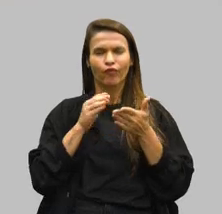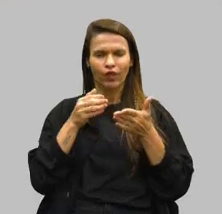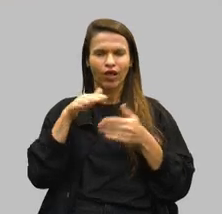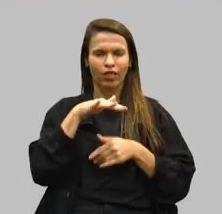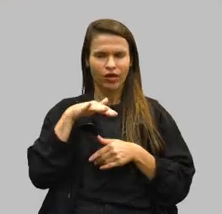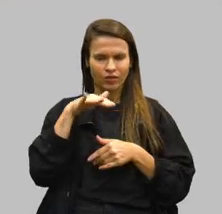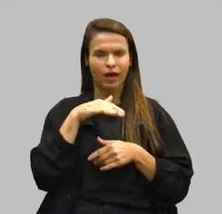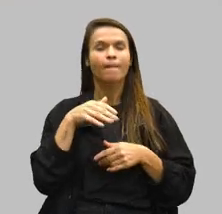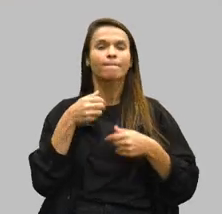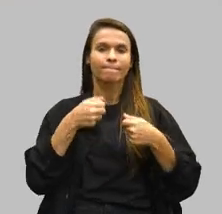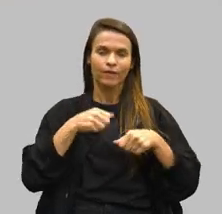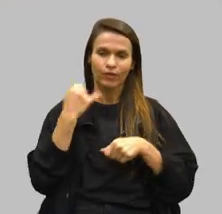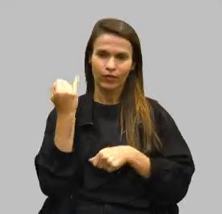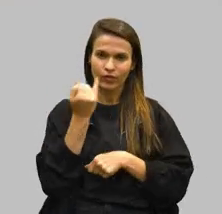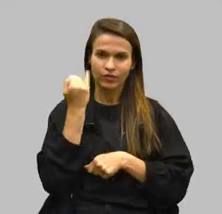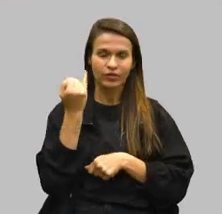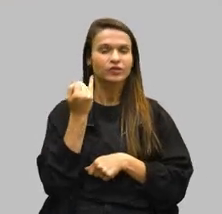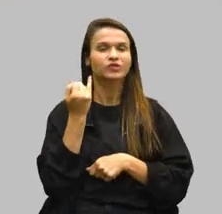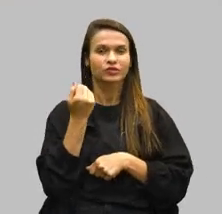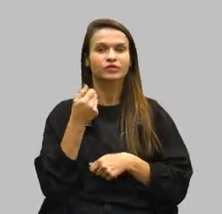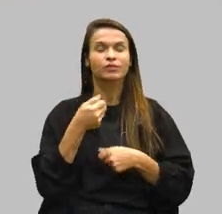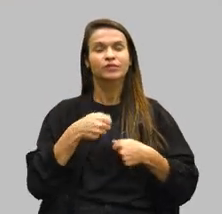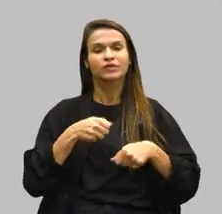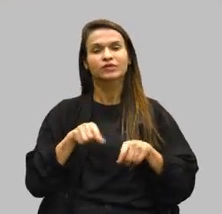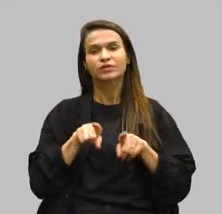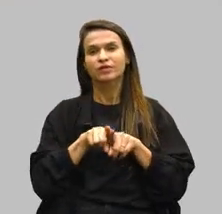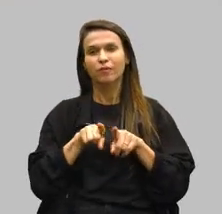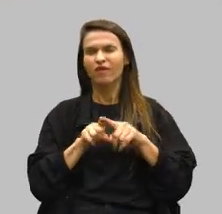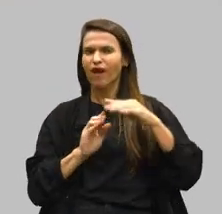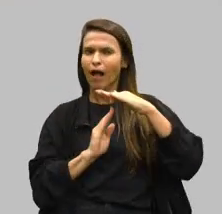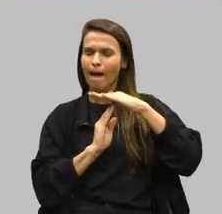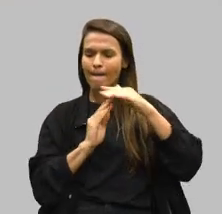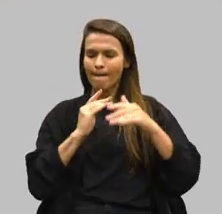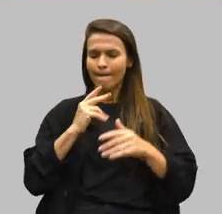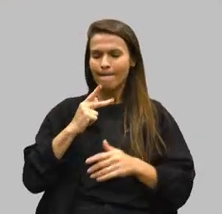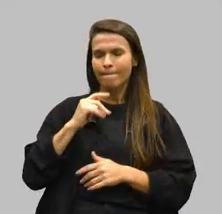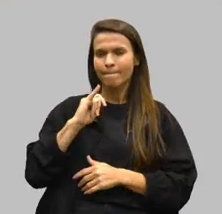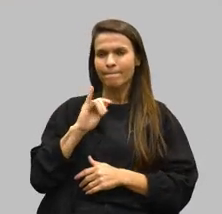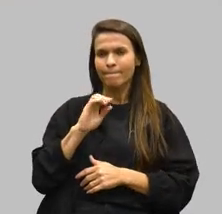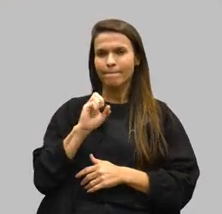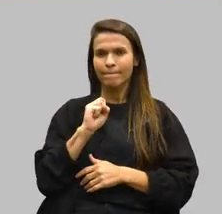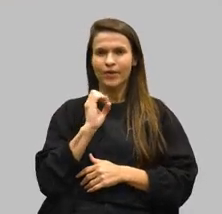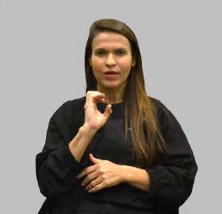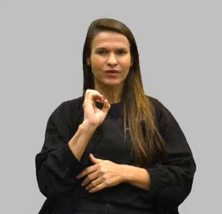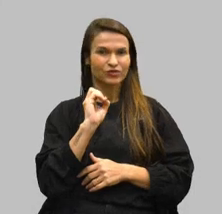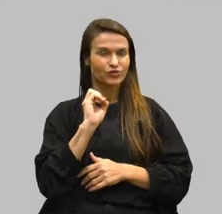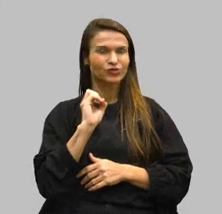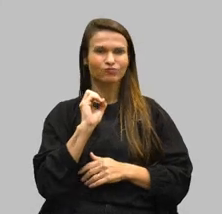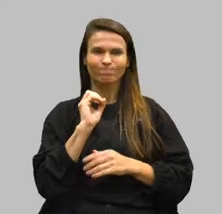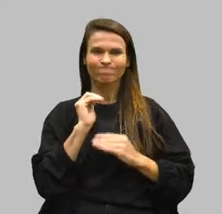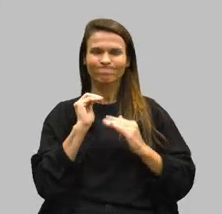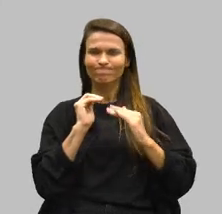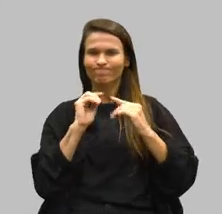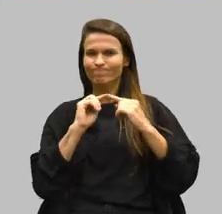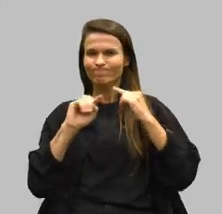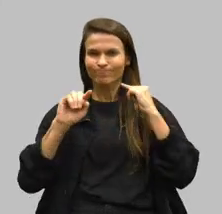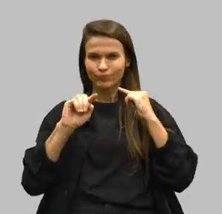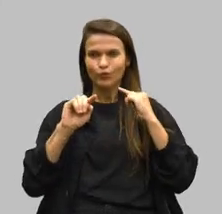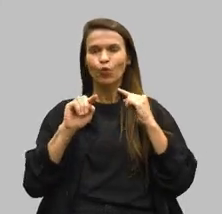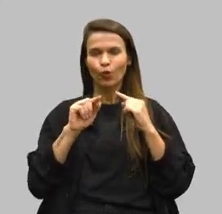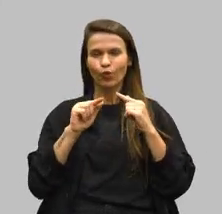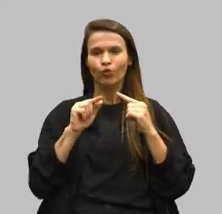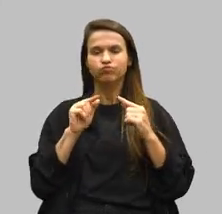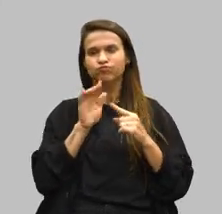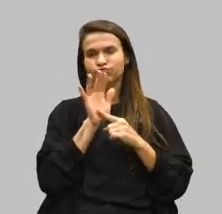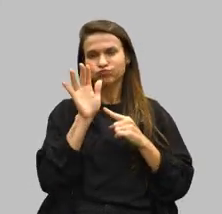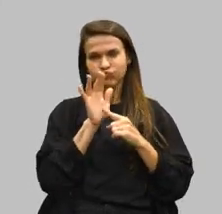necessário e que não deveríamos falar nem piso pois o teto realmente nunca baterá pelas demandas e mazelas sociais que